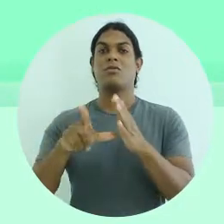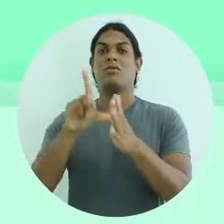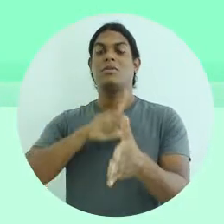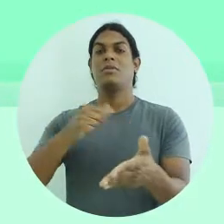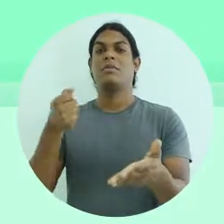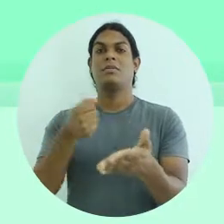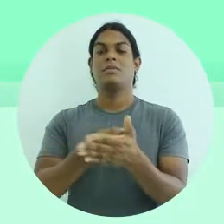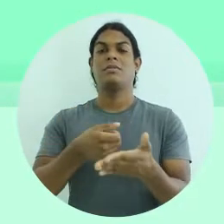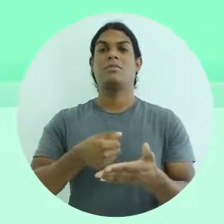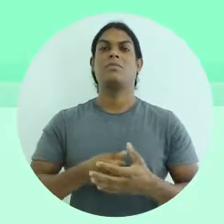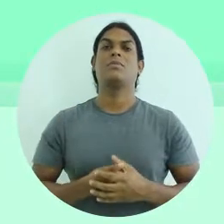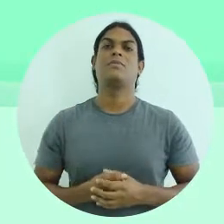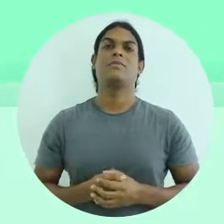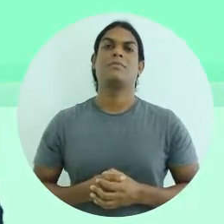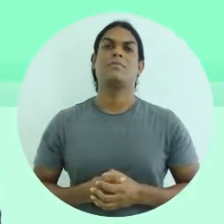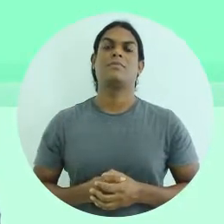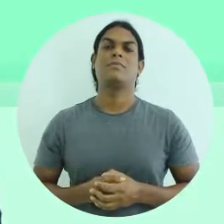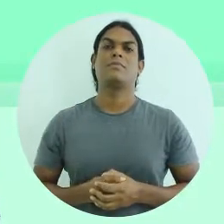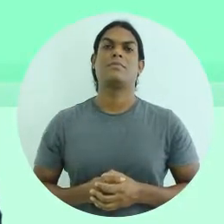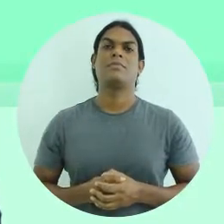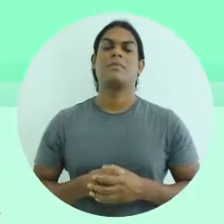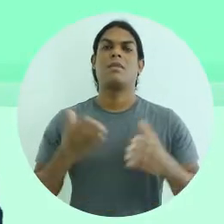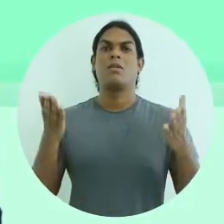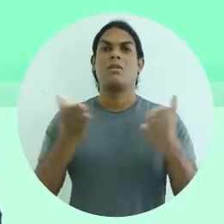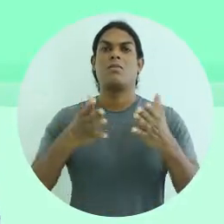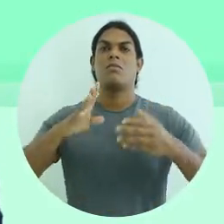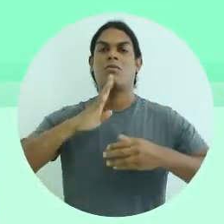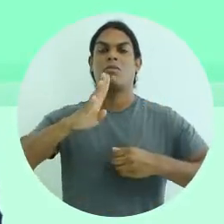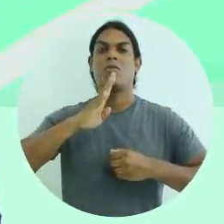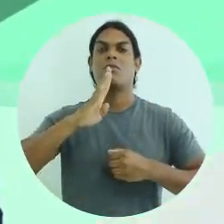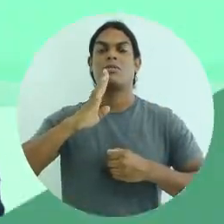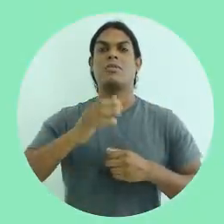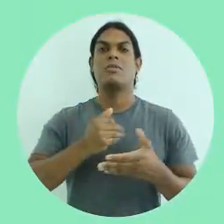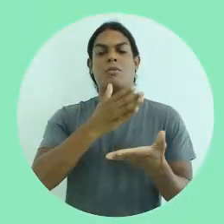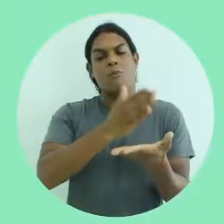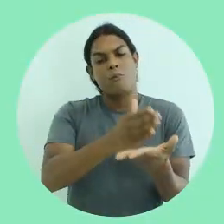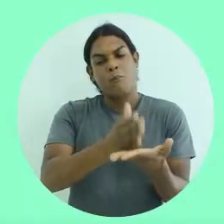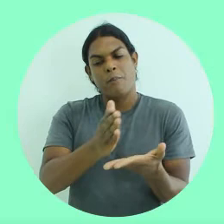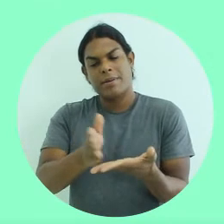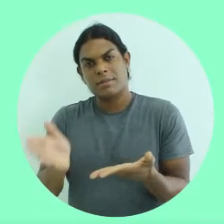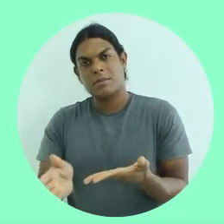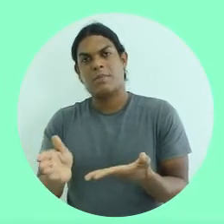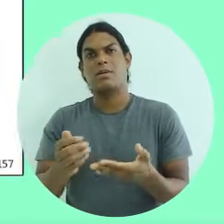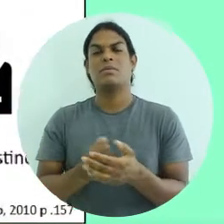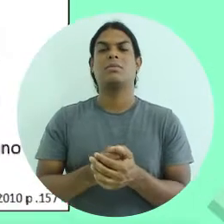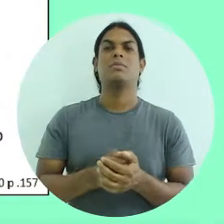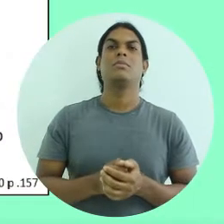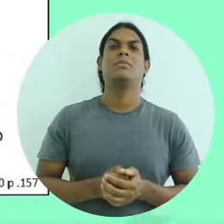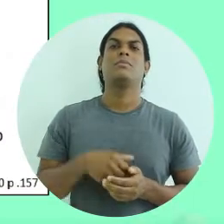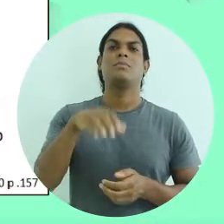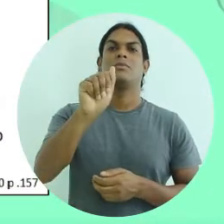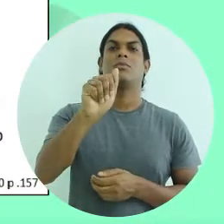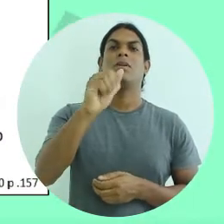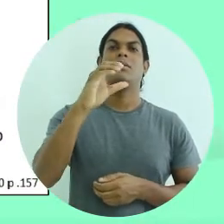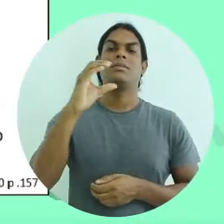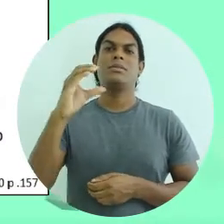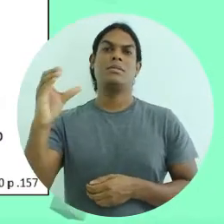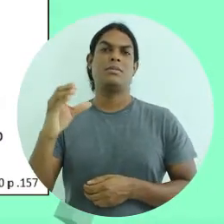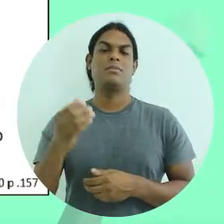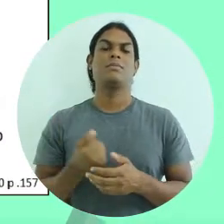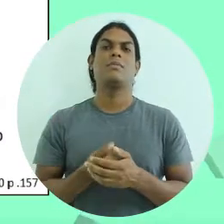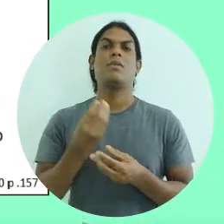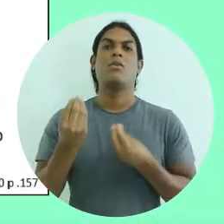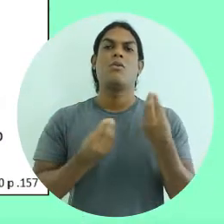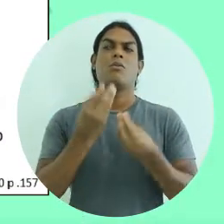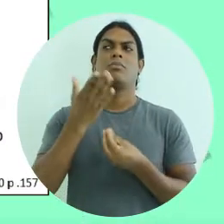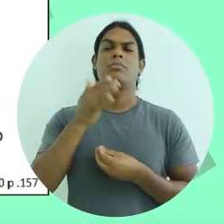de 390 dias. Vamos agora conhecer o passo a passo do adiantamento de contrato de câmbio, o ACC. Como vocês